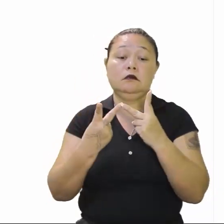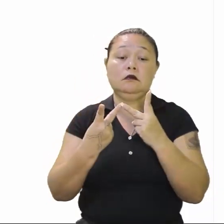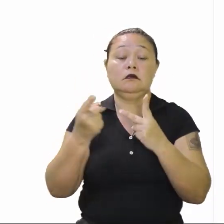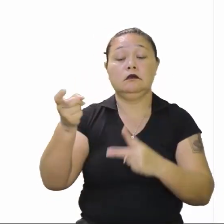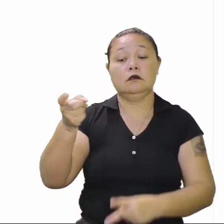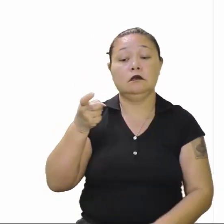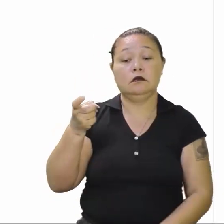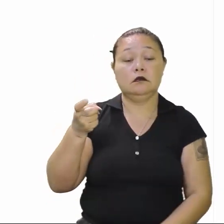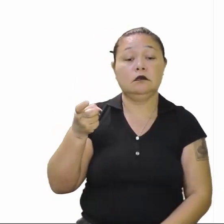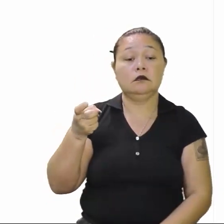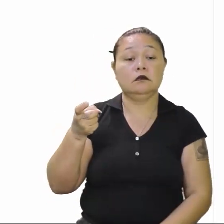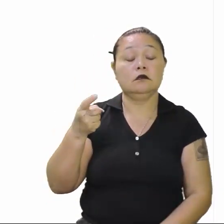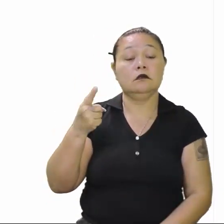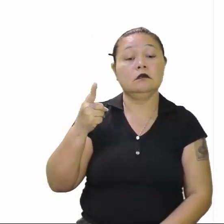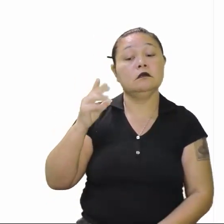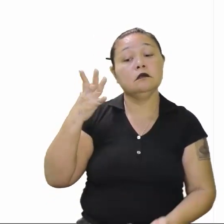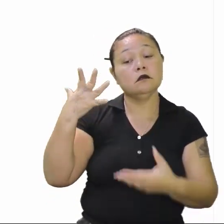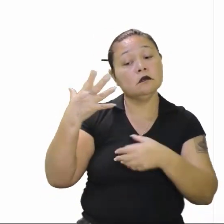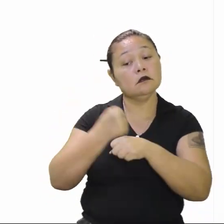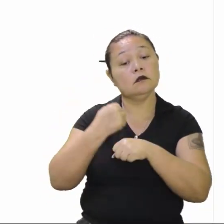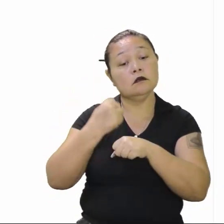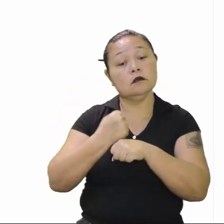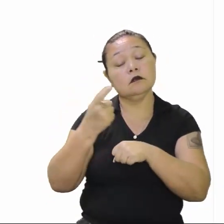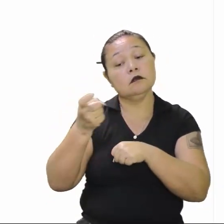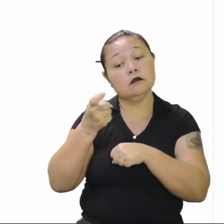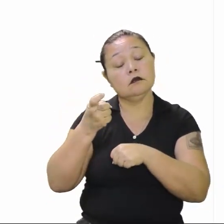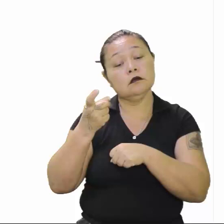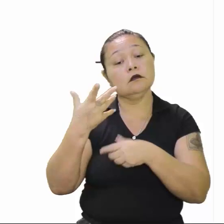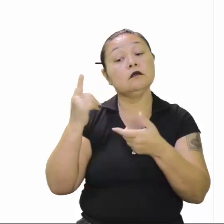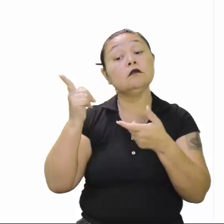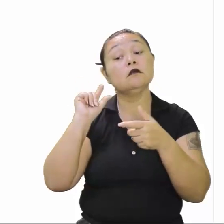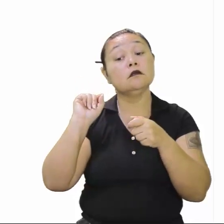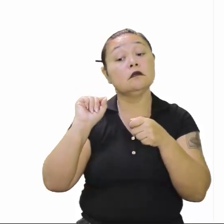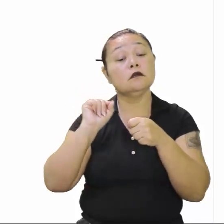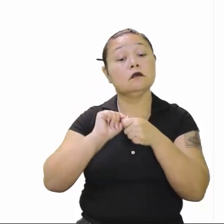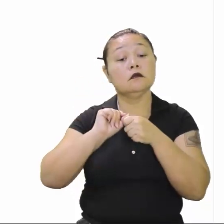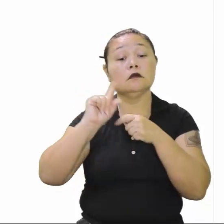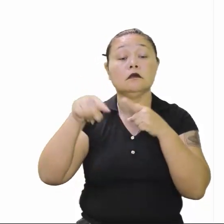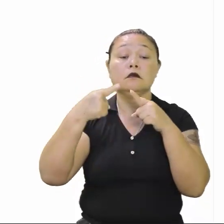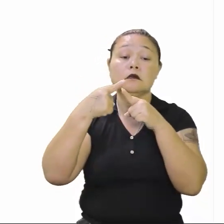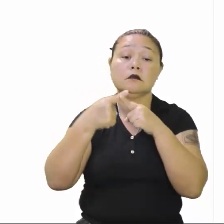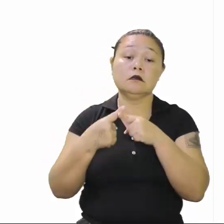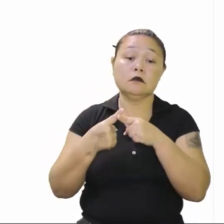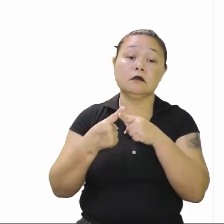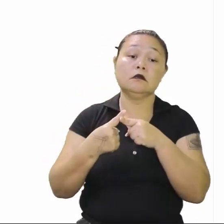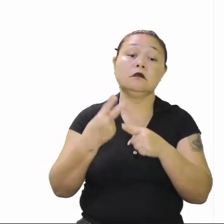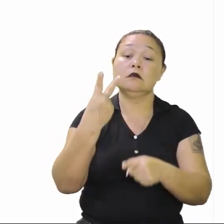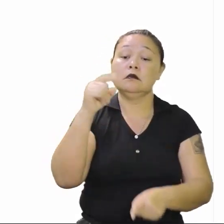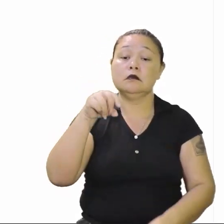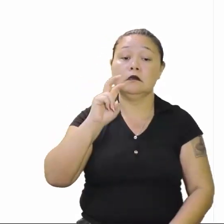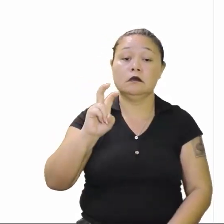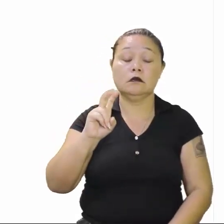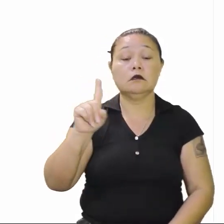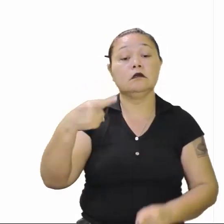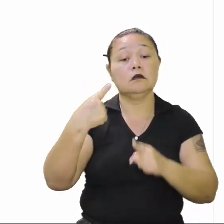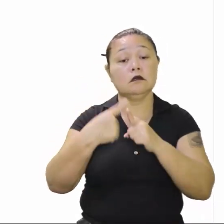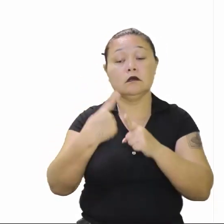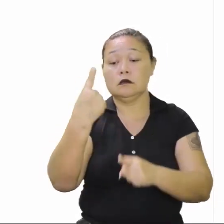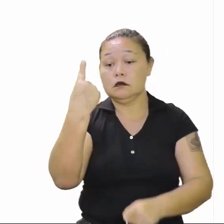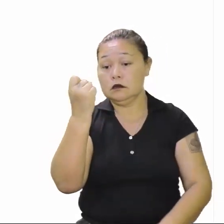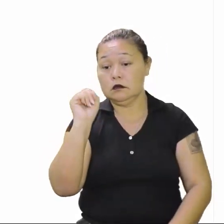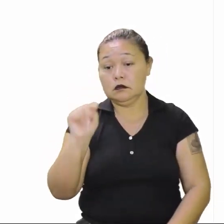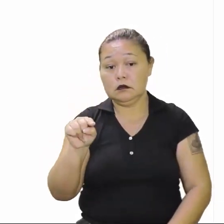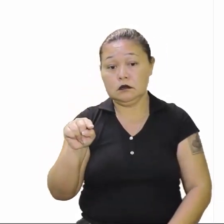X. E para calcular o X, o que eu faço? Multiplico 2,5 vezes 1.000